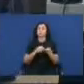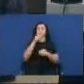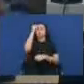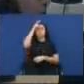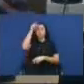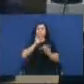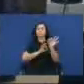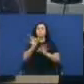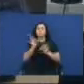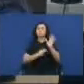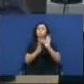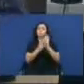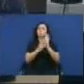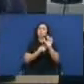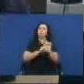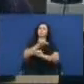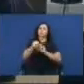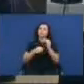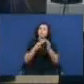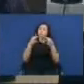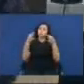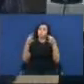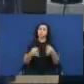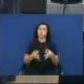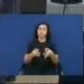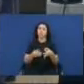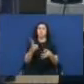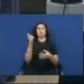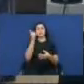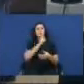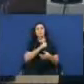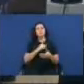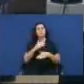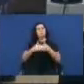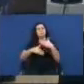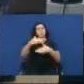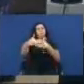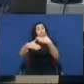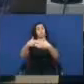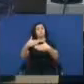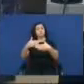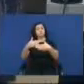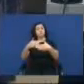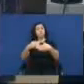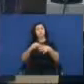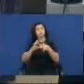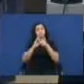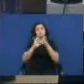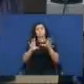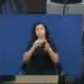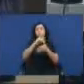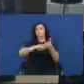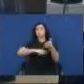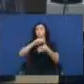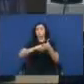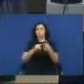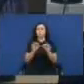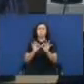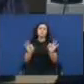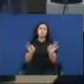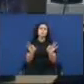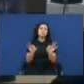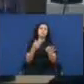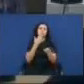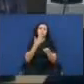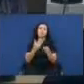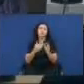projeto retificando essa área para que possa avançar na legalização do documento. Então é um requerimento simples no sentido